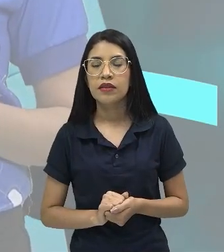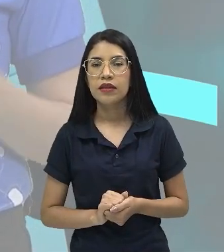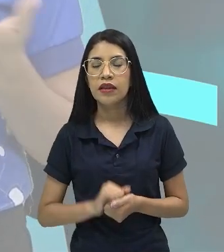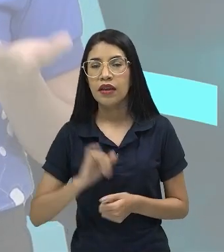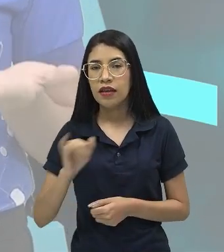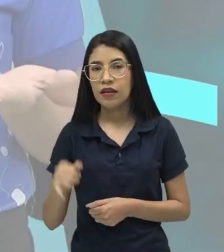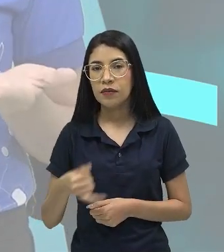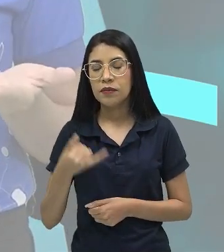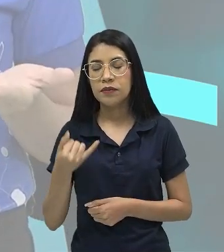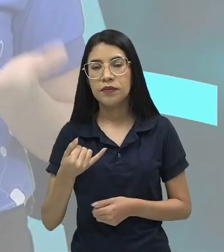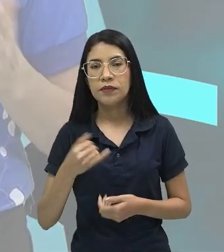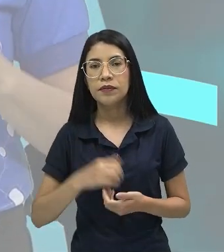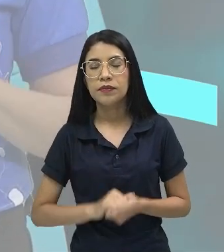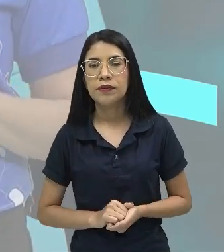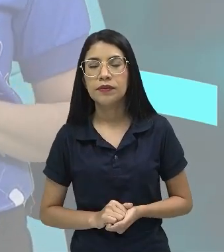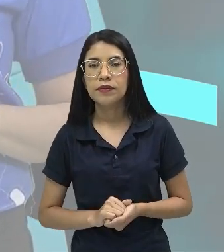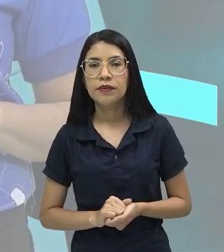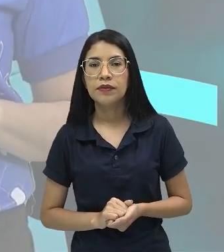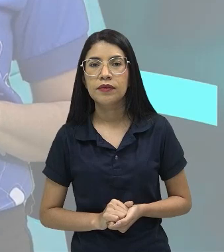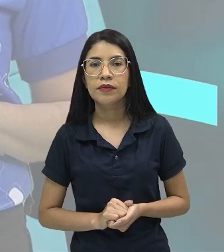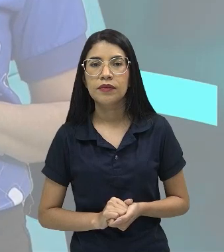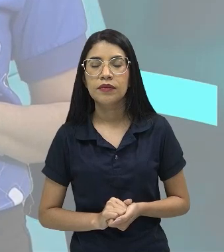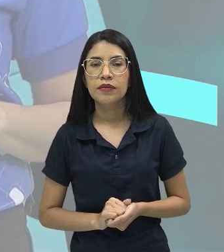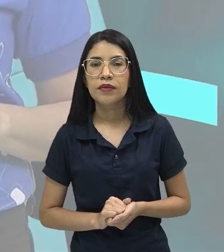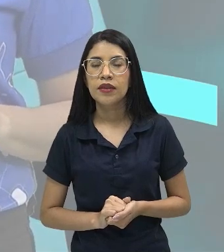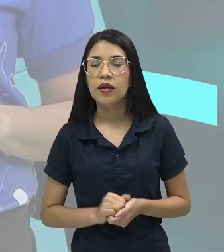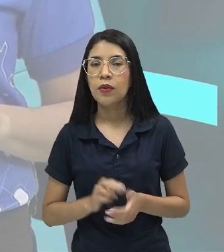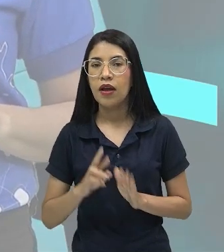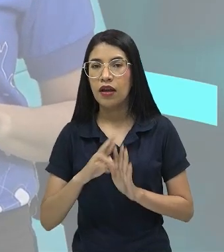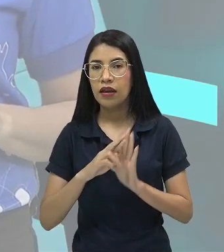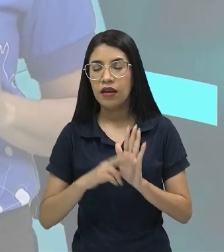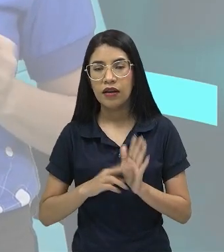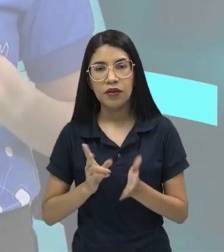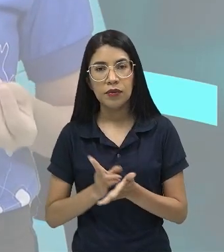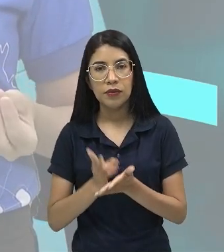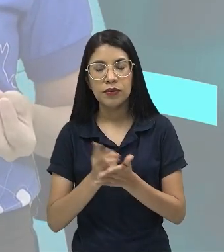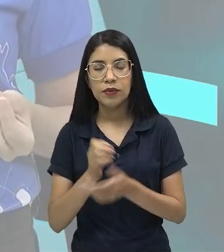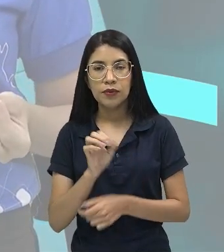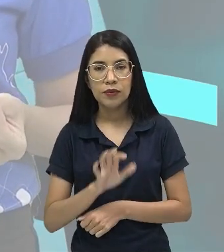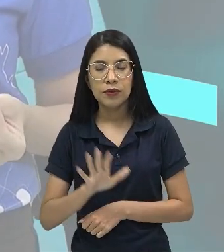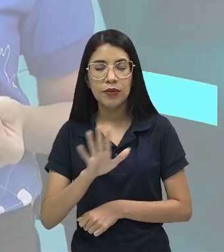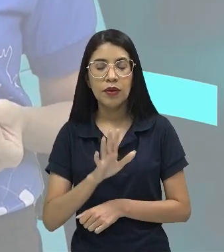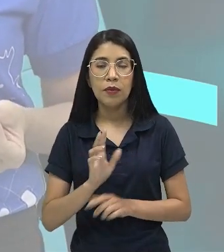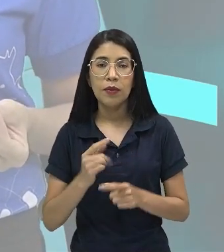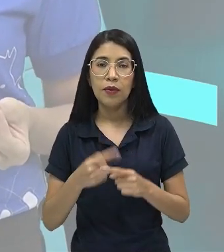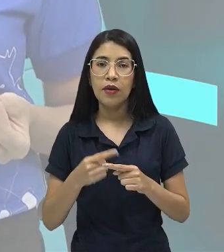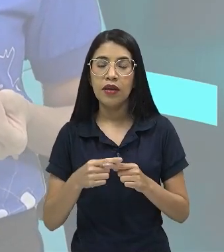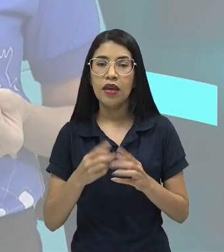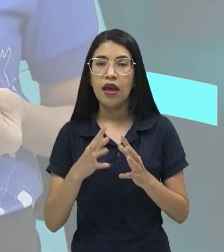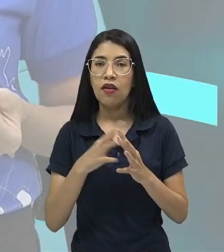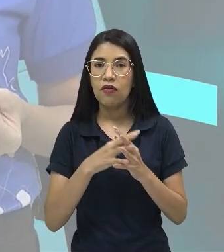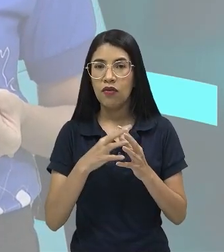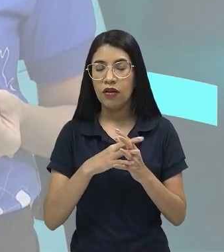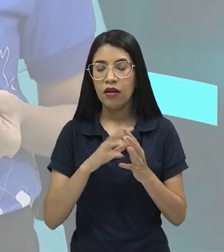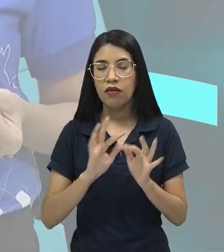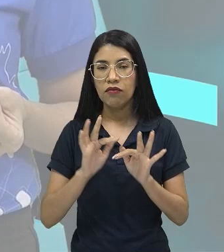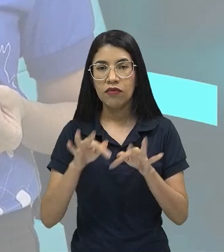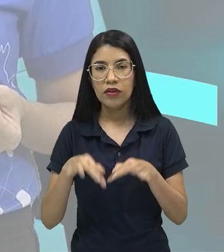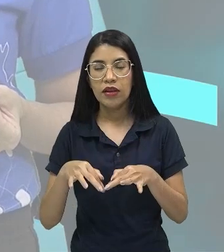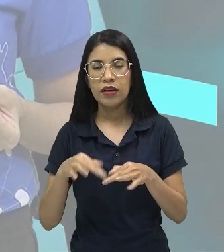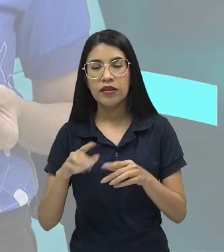aproveitar. Tudo bem? Então, seguiu a regra geral. Por quê? Porque terminou em vogal mais